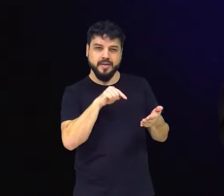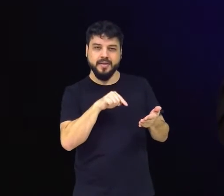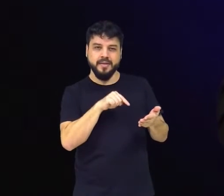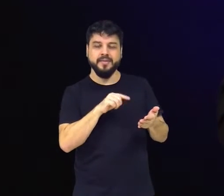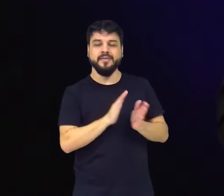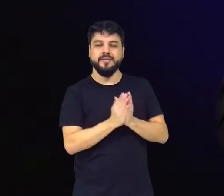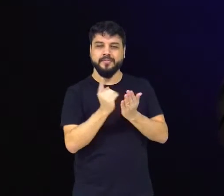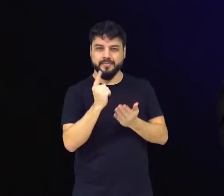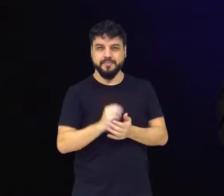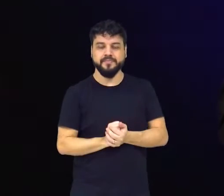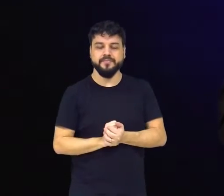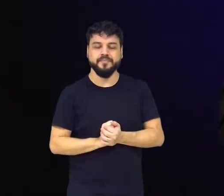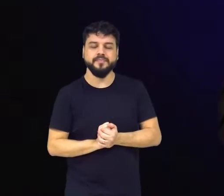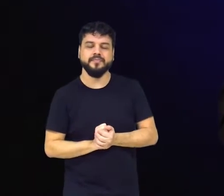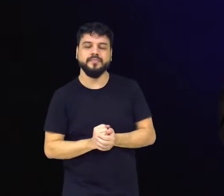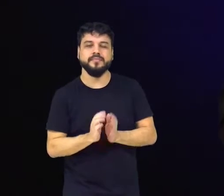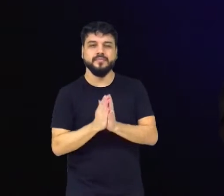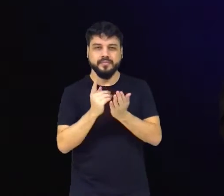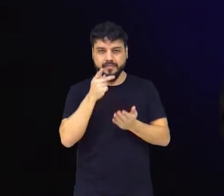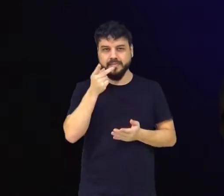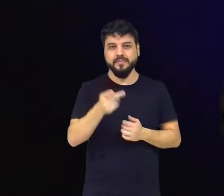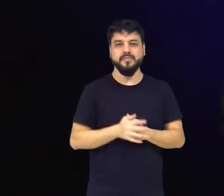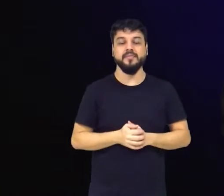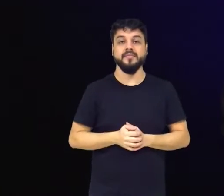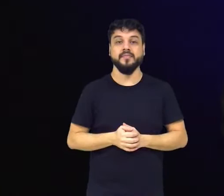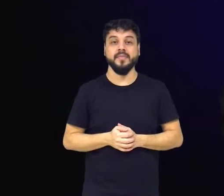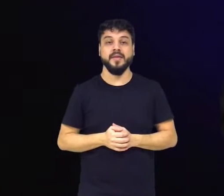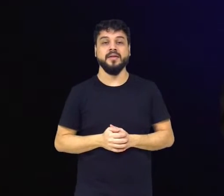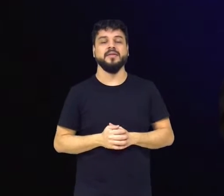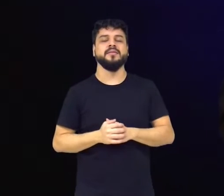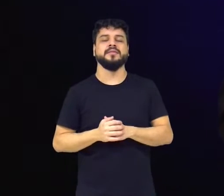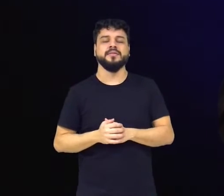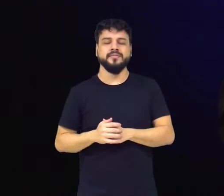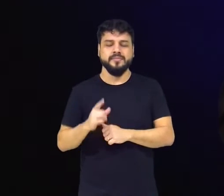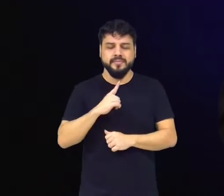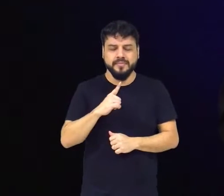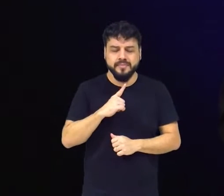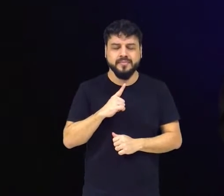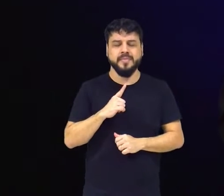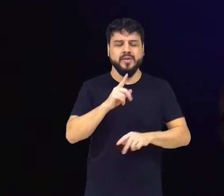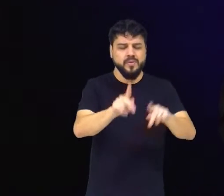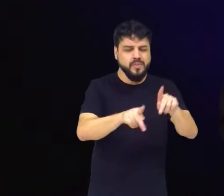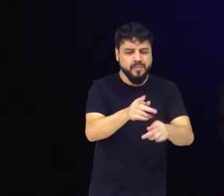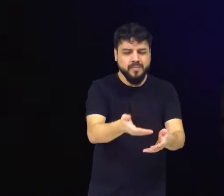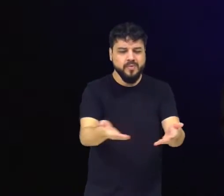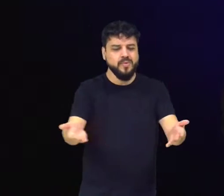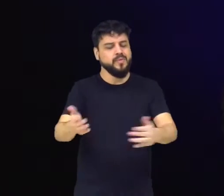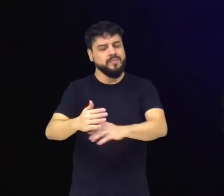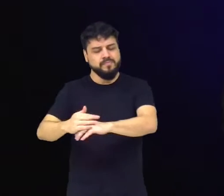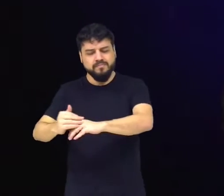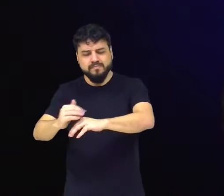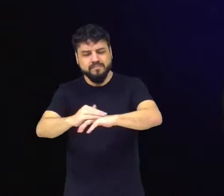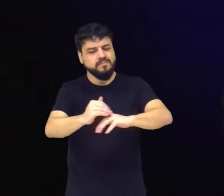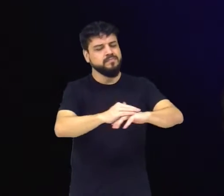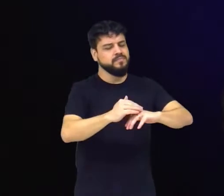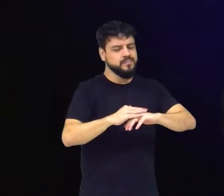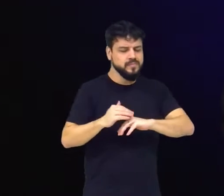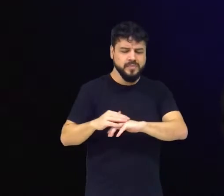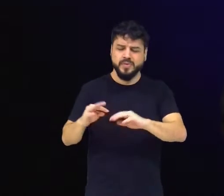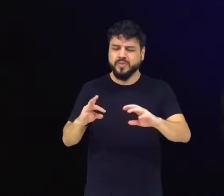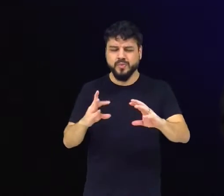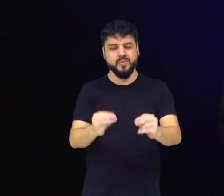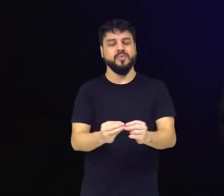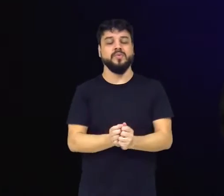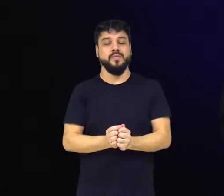leitura. Diz assim a palavra de Deus: Consolai, consolai o meu povo, diz o vosso Deus. Falai ao